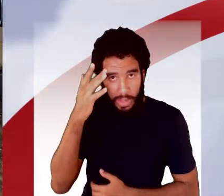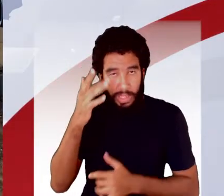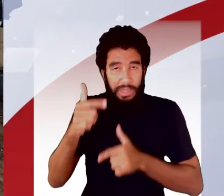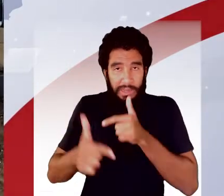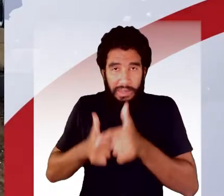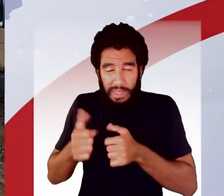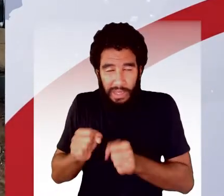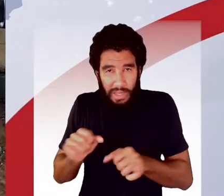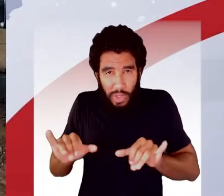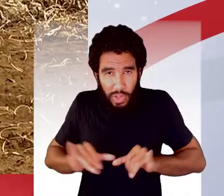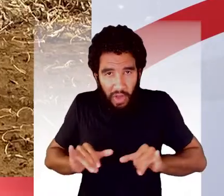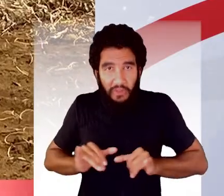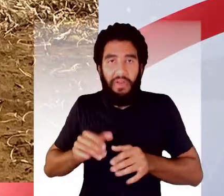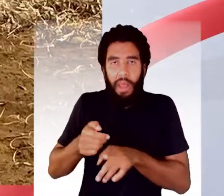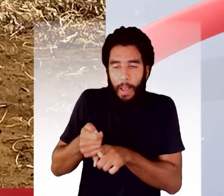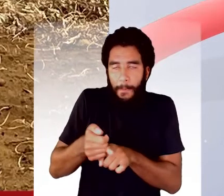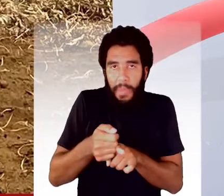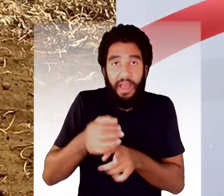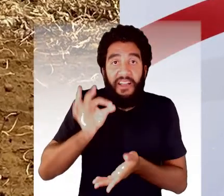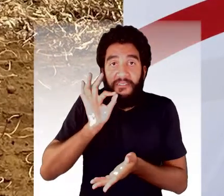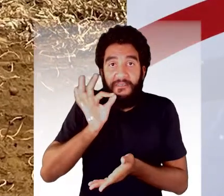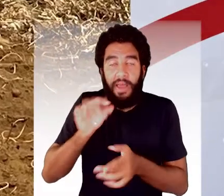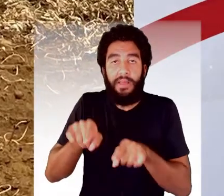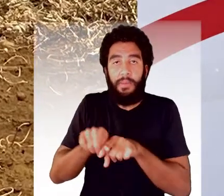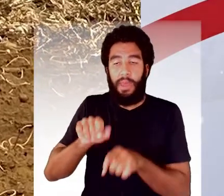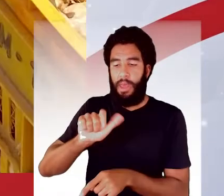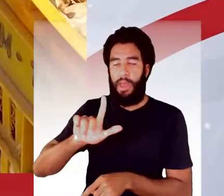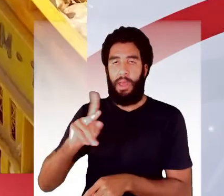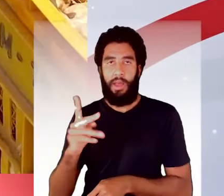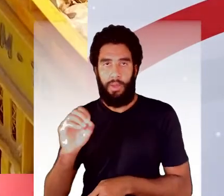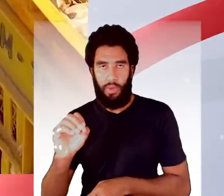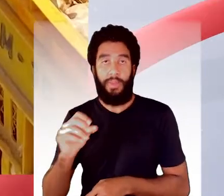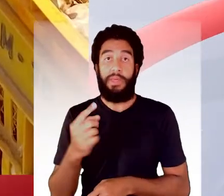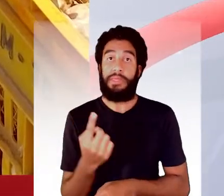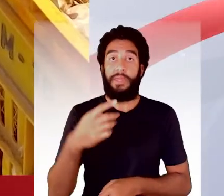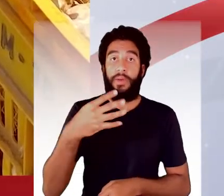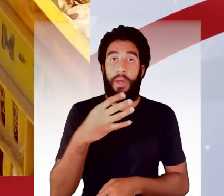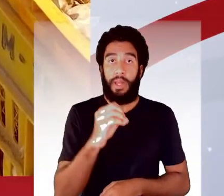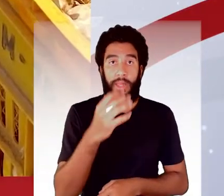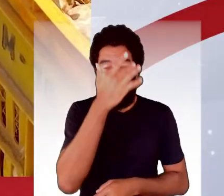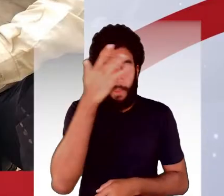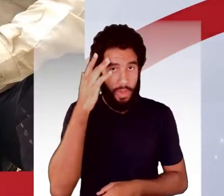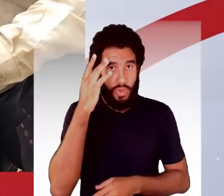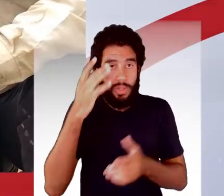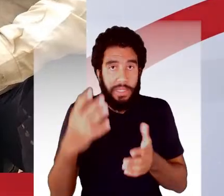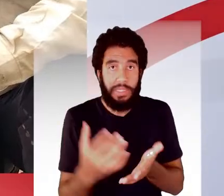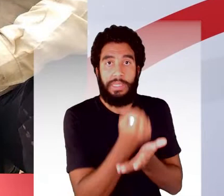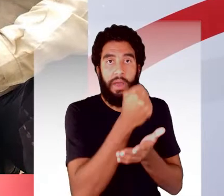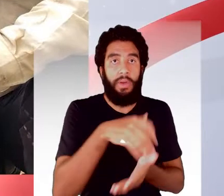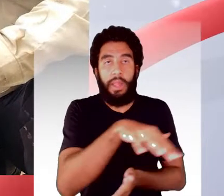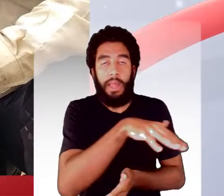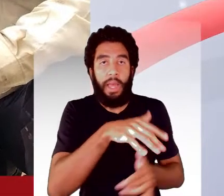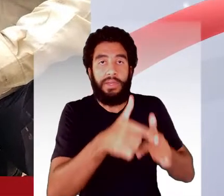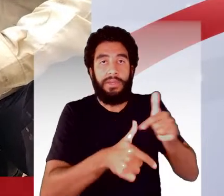293 deles eram explorados em lavouras de milho, café e alho. 140 pessoas foram resgatadas na produção